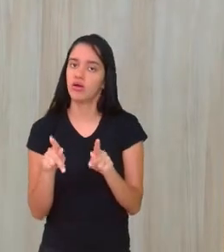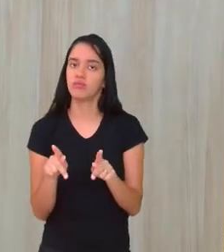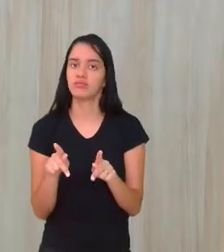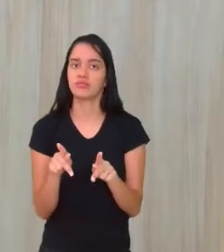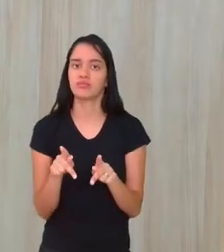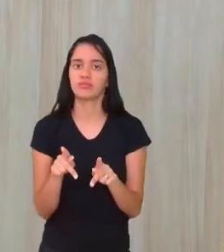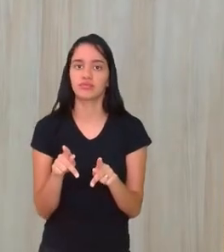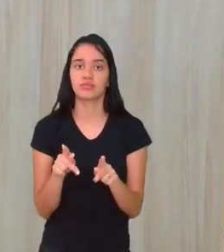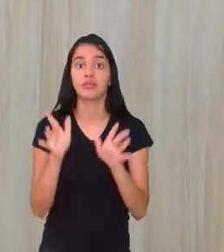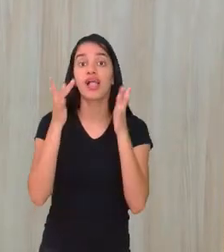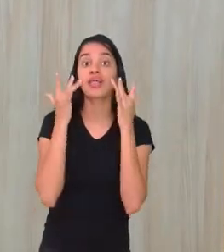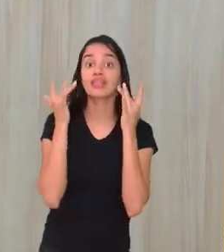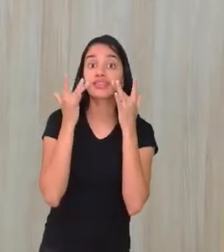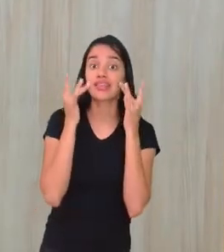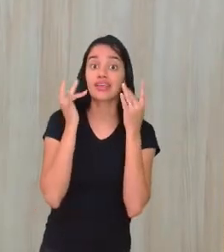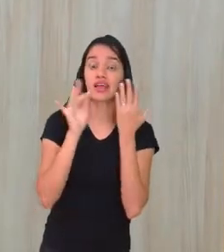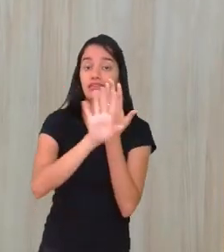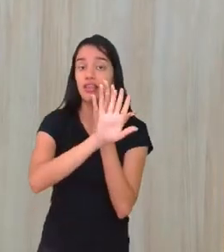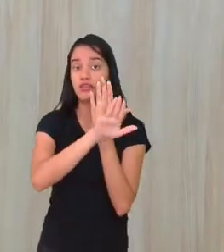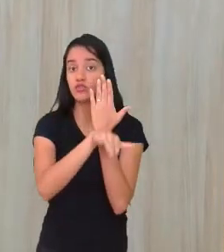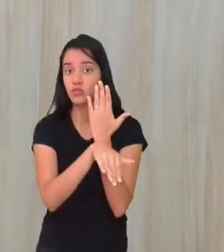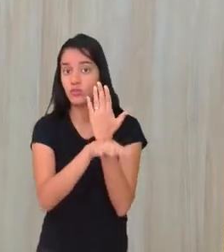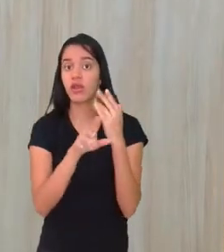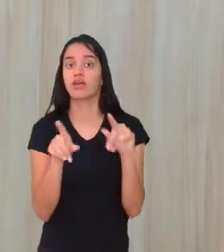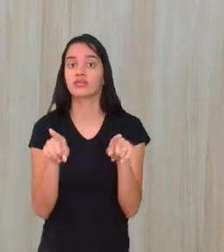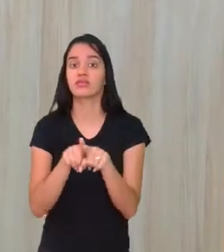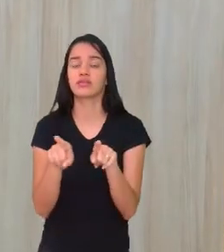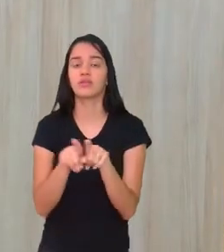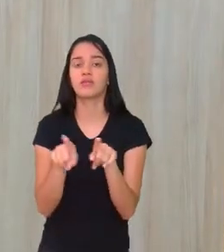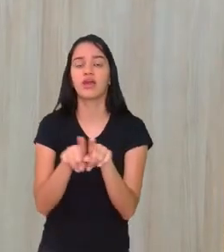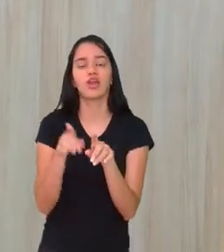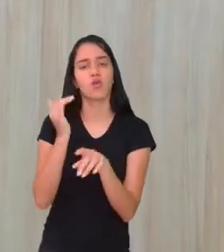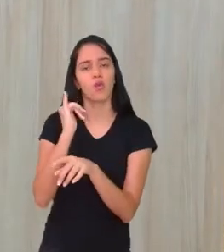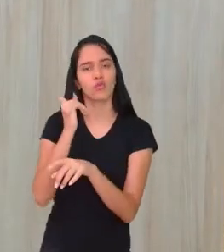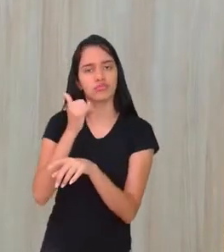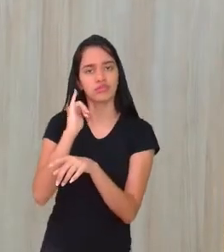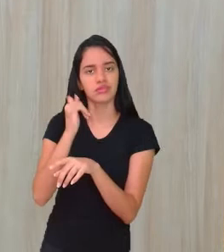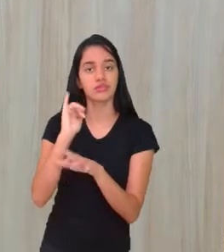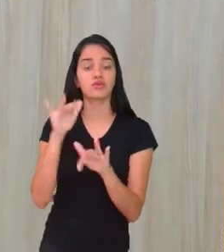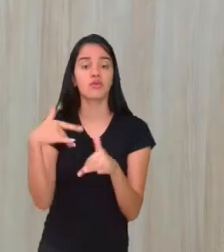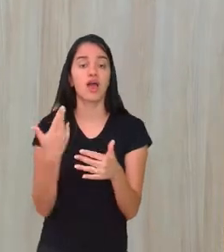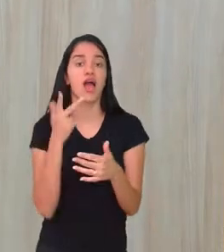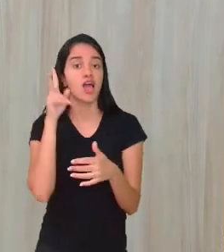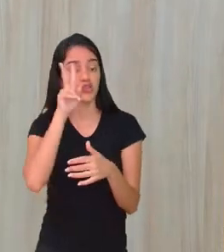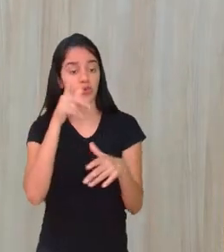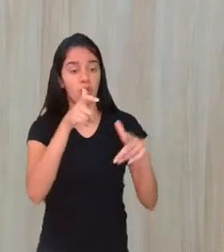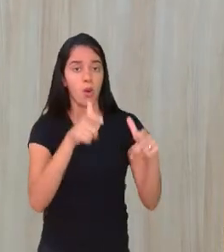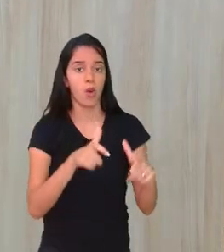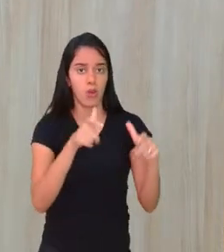Através do teatro de sombras, né? Contando a história do vilarejo, enfim.